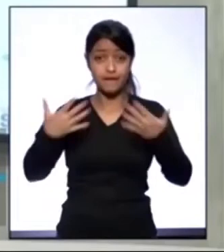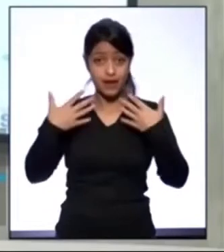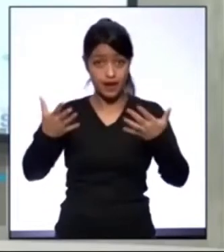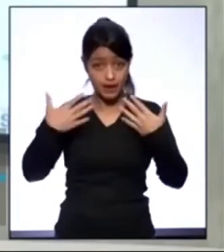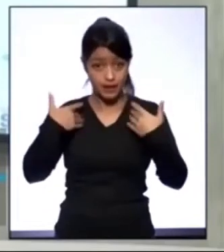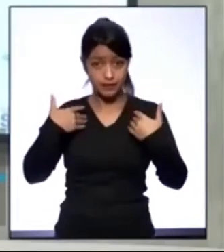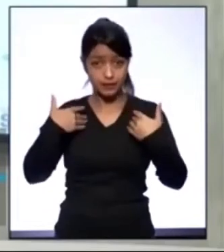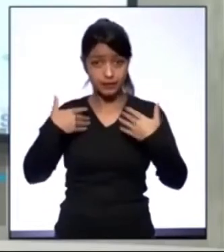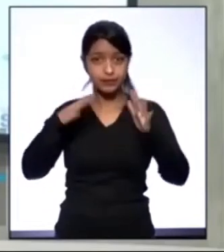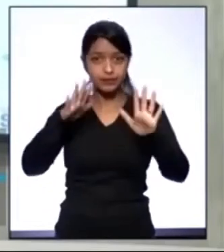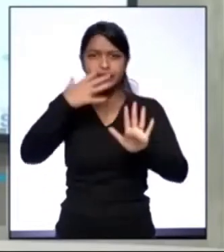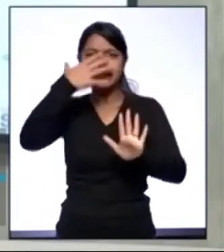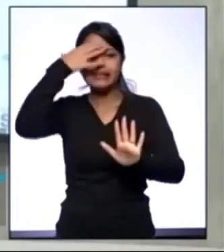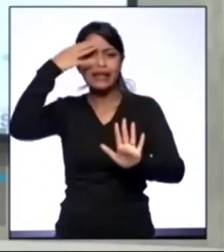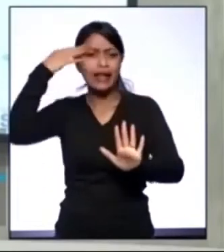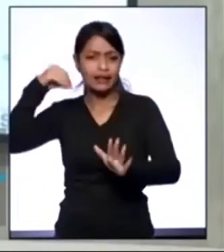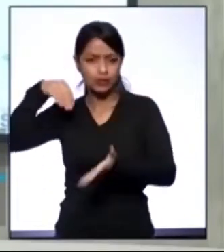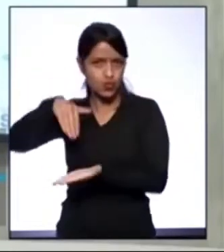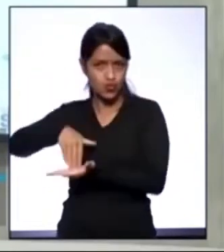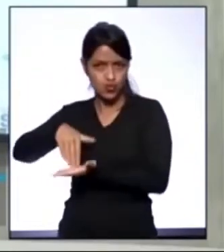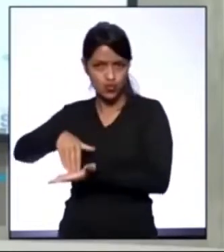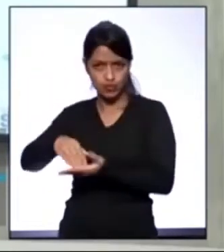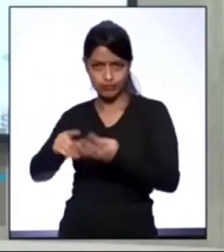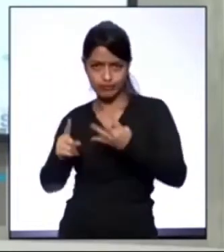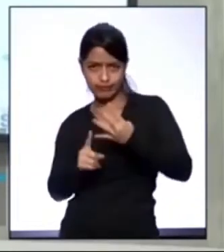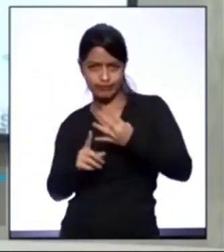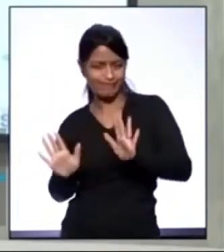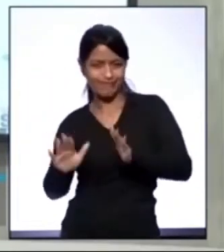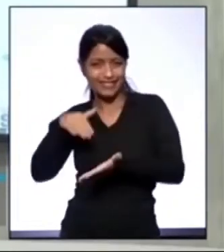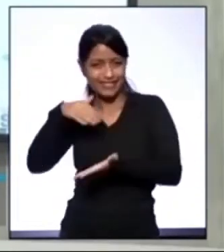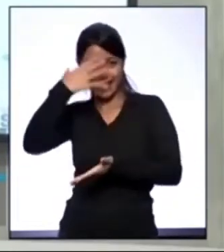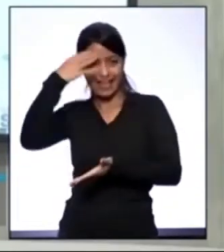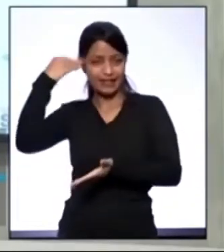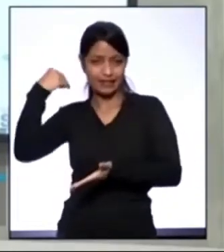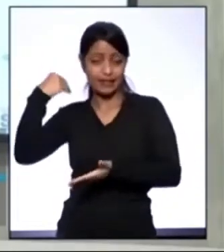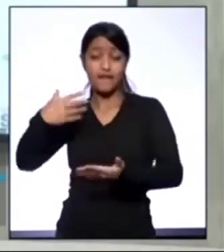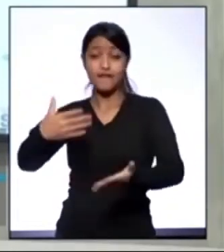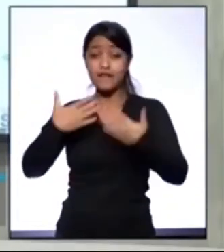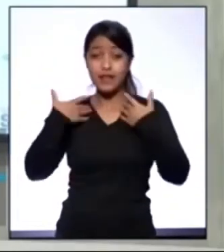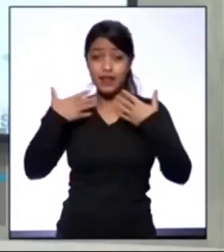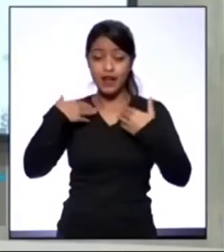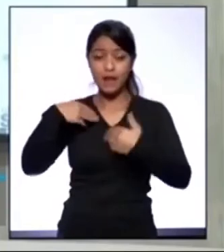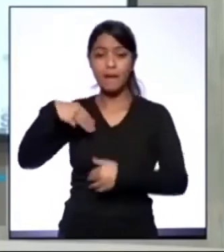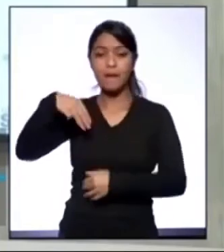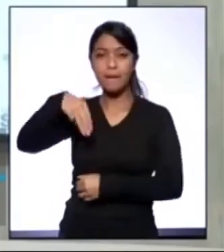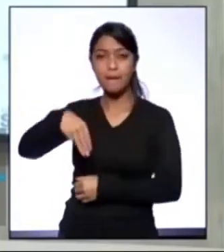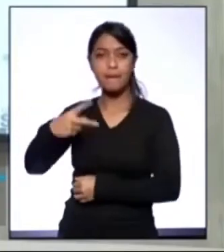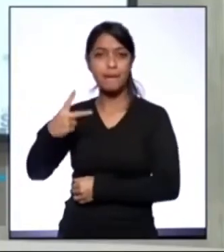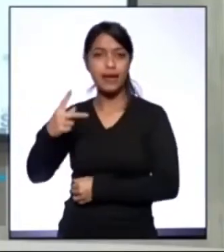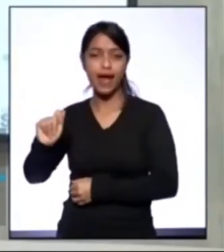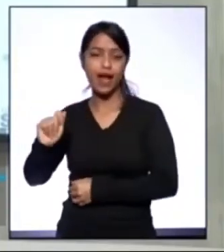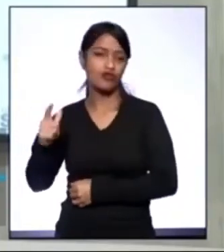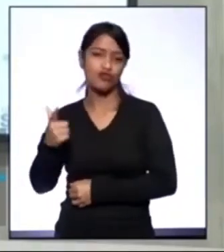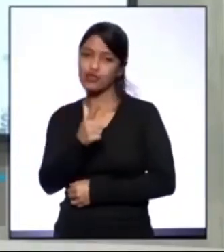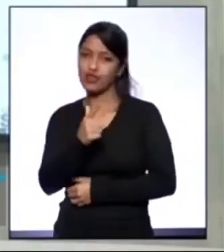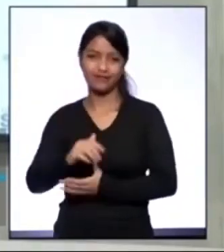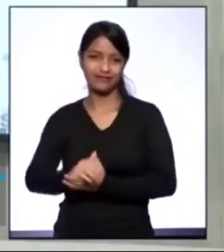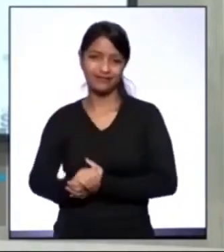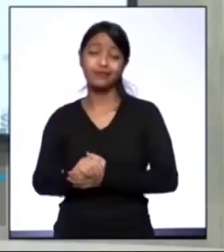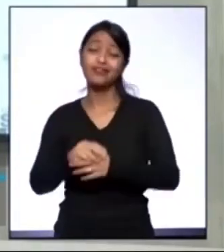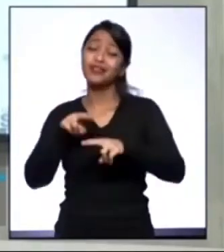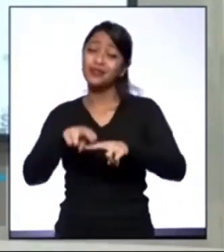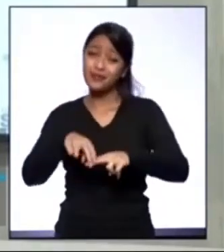esqueçam a atuação da massa polar. Durante o verão, a massa polar não atua. É por isso que o Brasil tem verões quentes